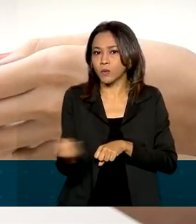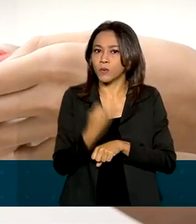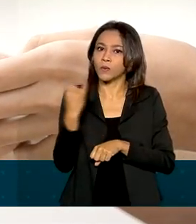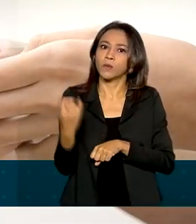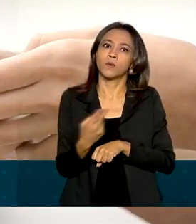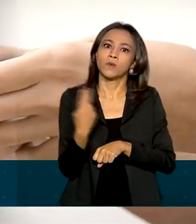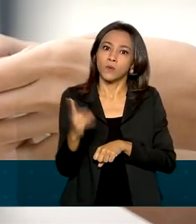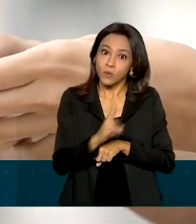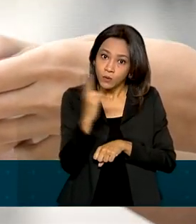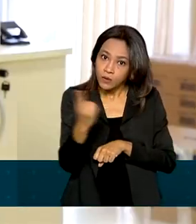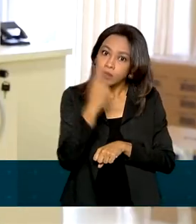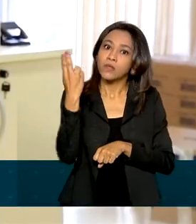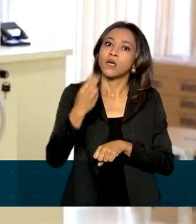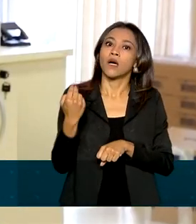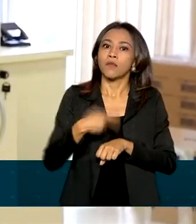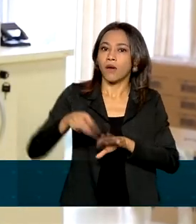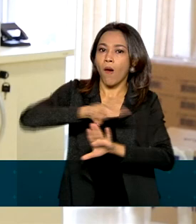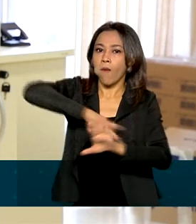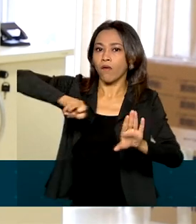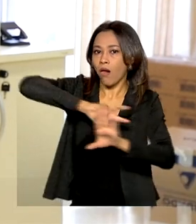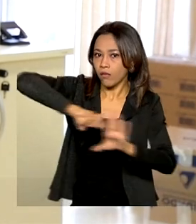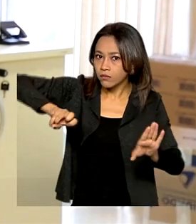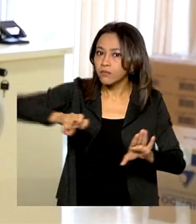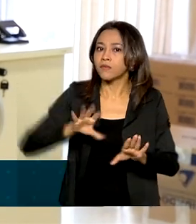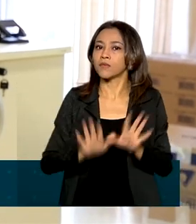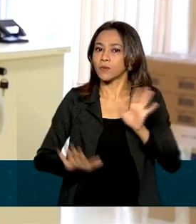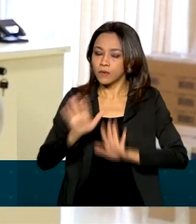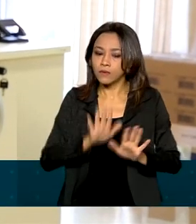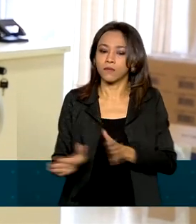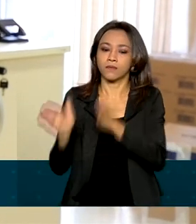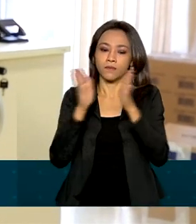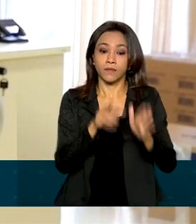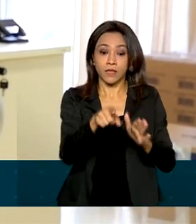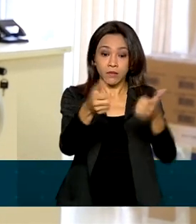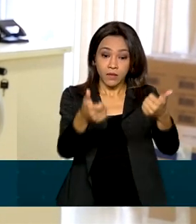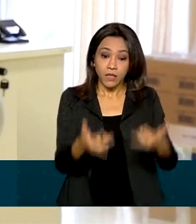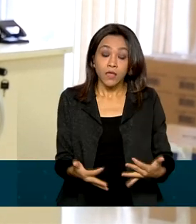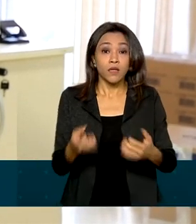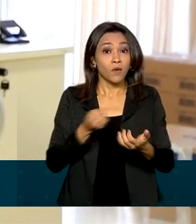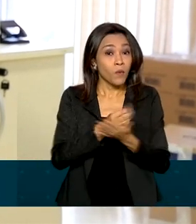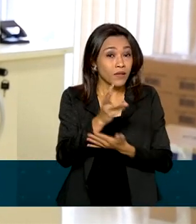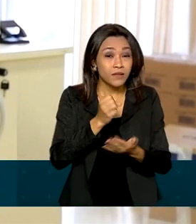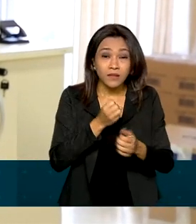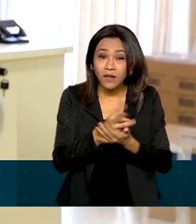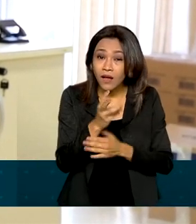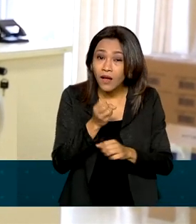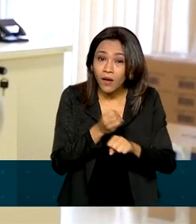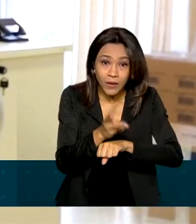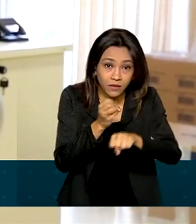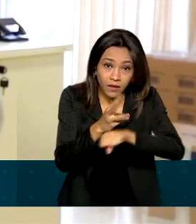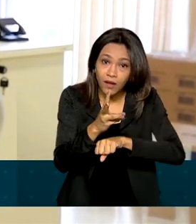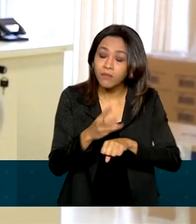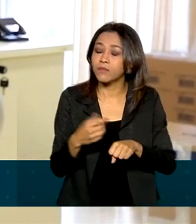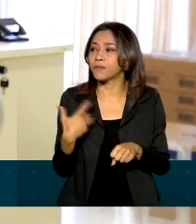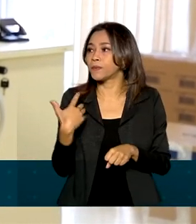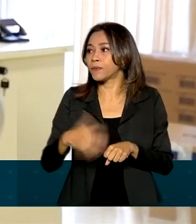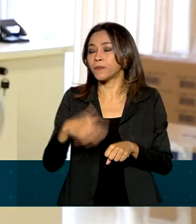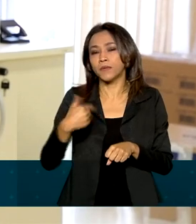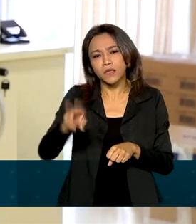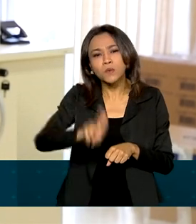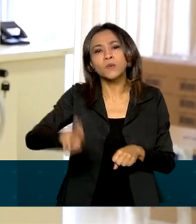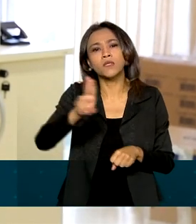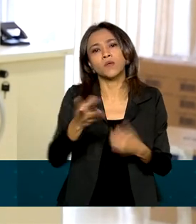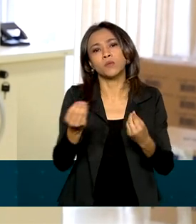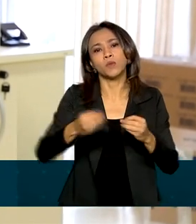usadas para atingir as vítimas a gente percebeu que o WhatsApp hoje é uma é um dos meios mais comuns para a prática desses crimes em